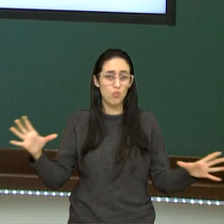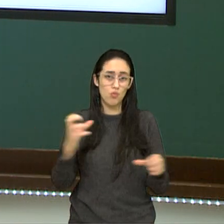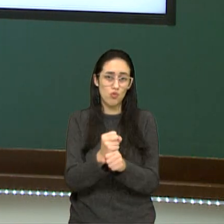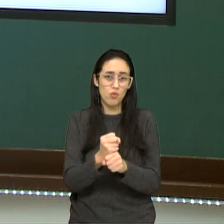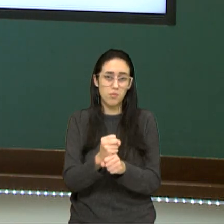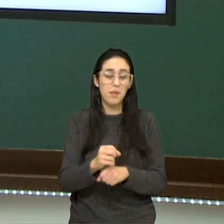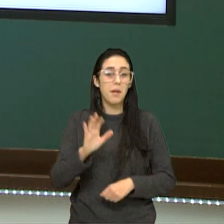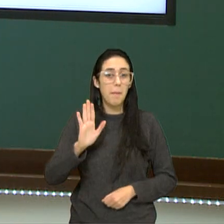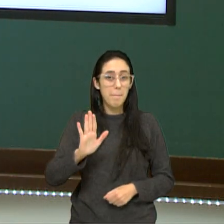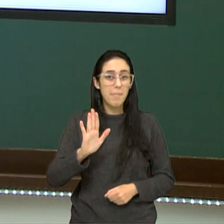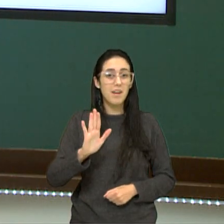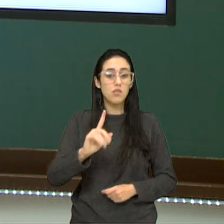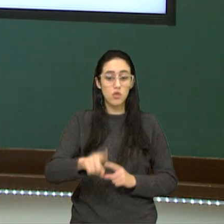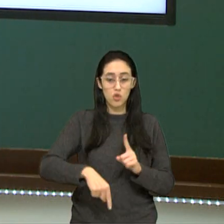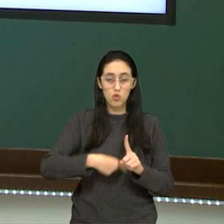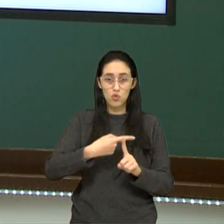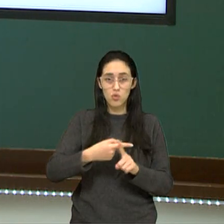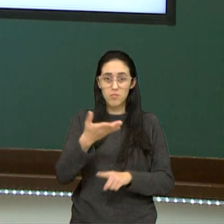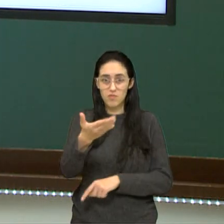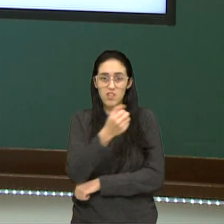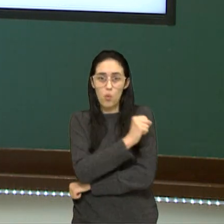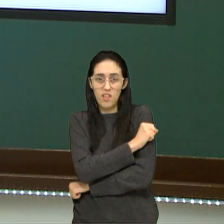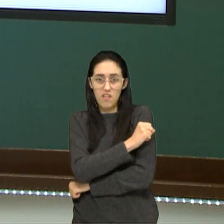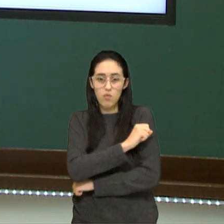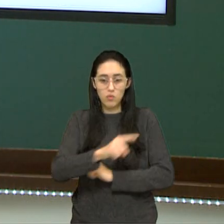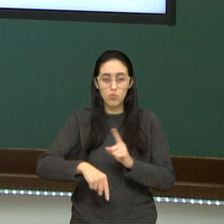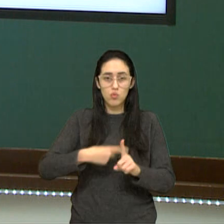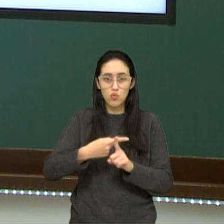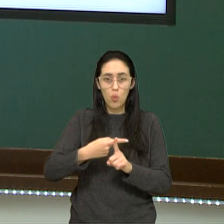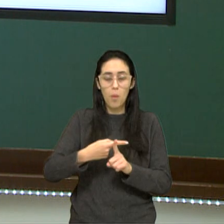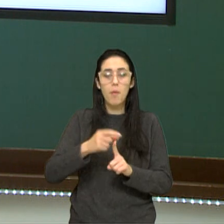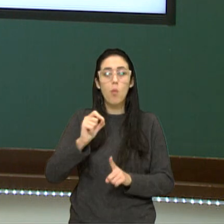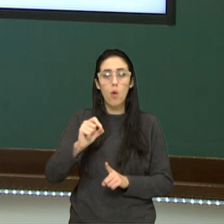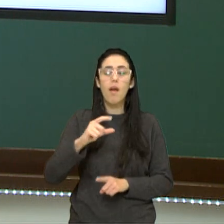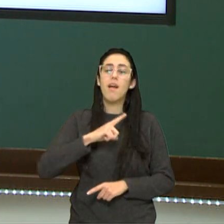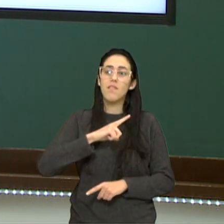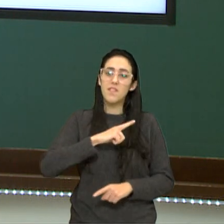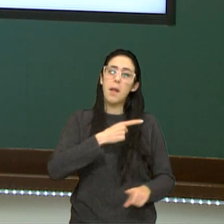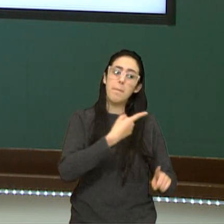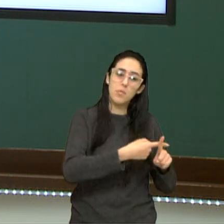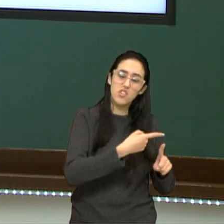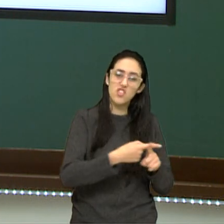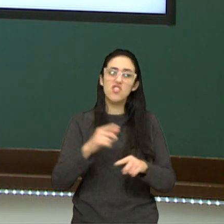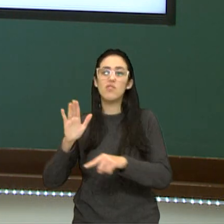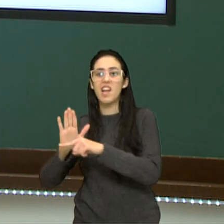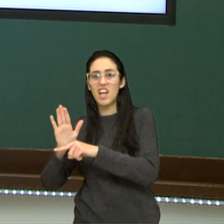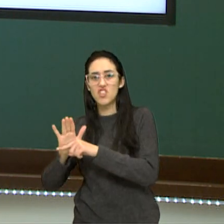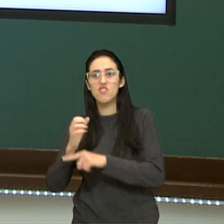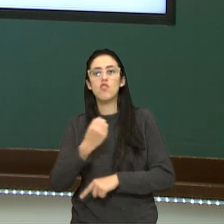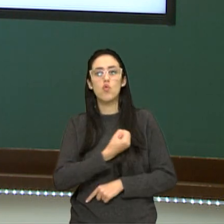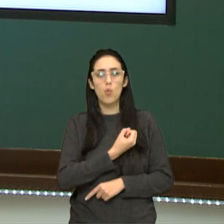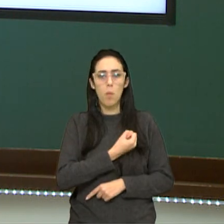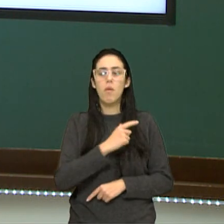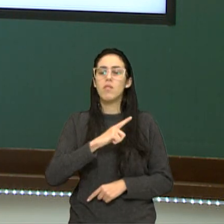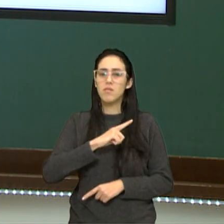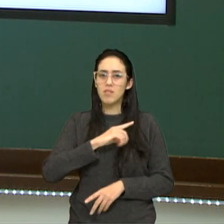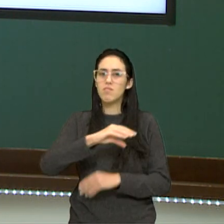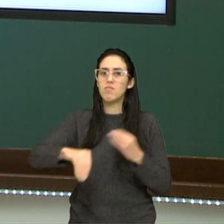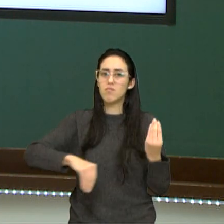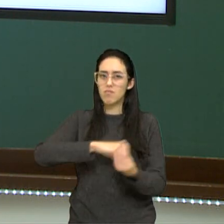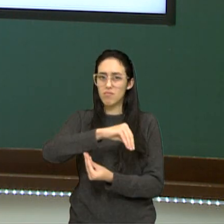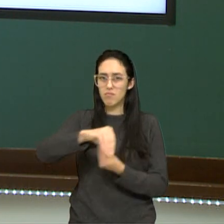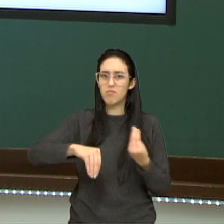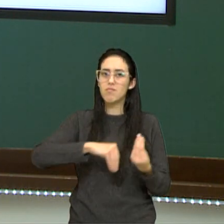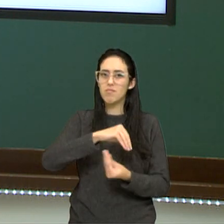que a soma para você agora no 8º ano envolve, além de números positivos, números negativos. Como é que se trabalha